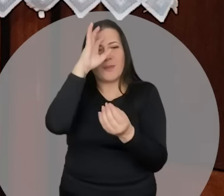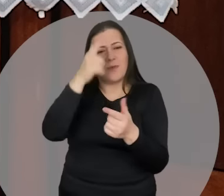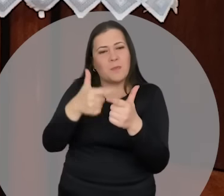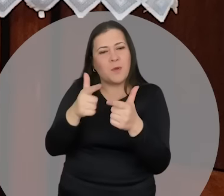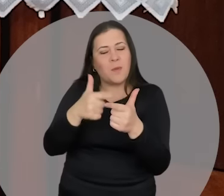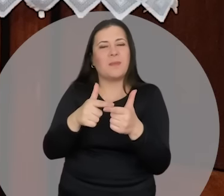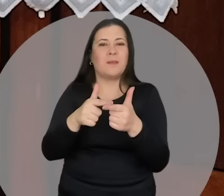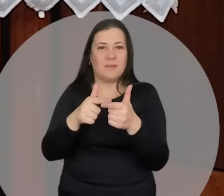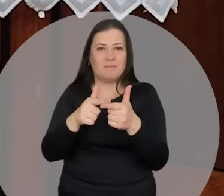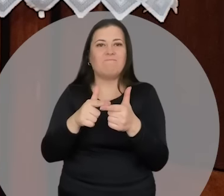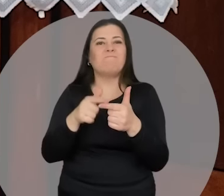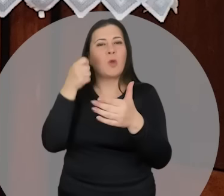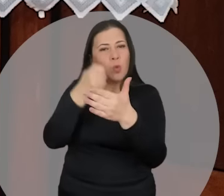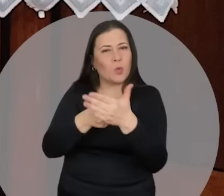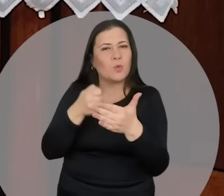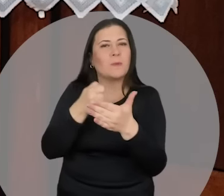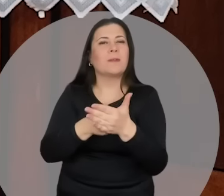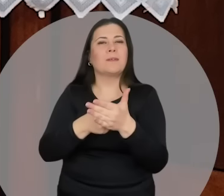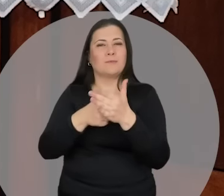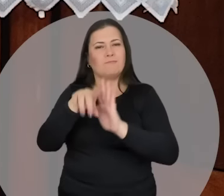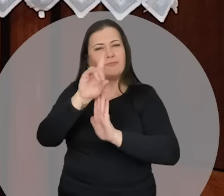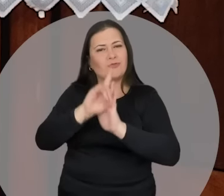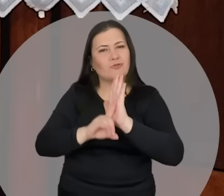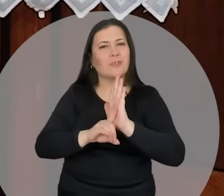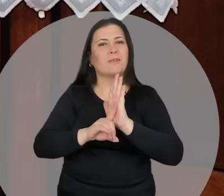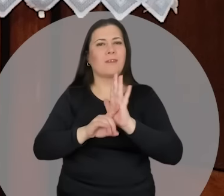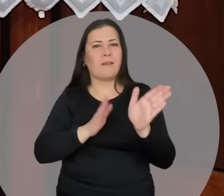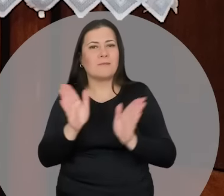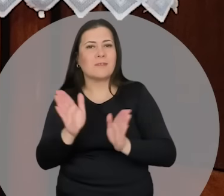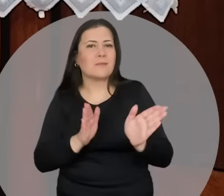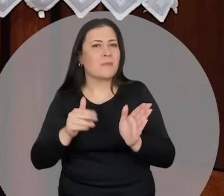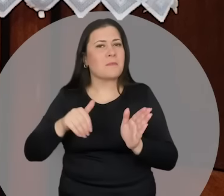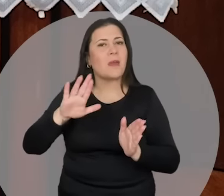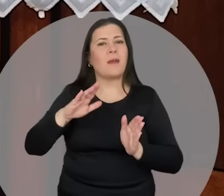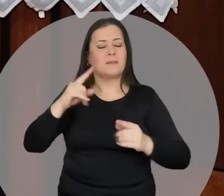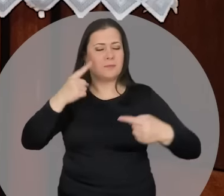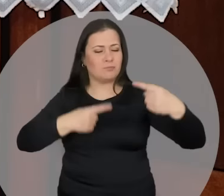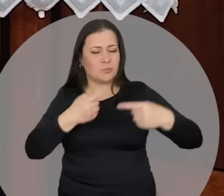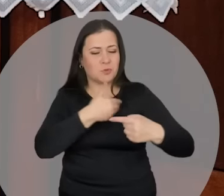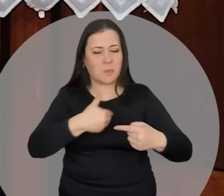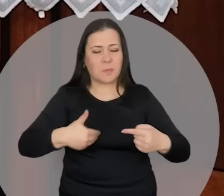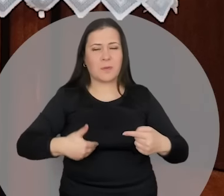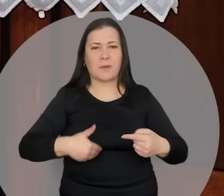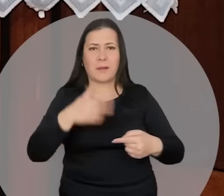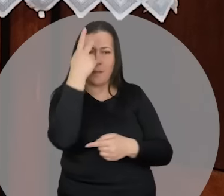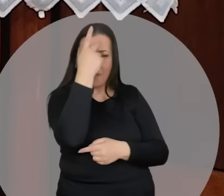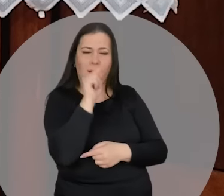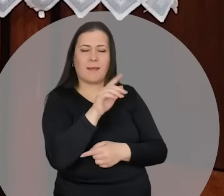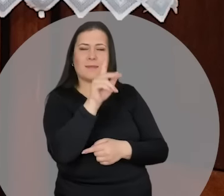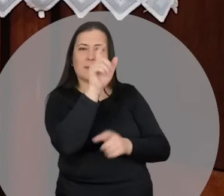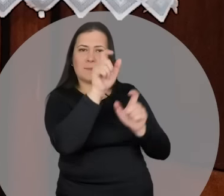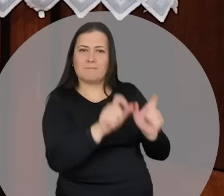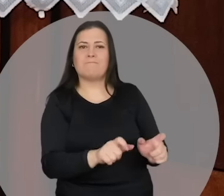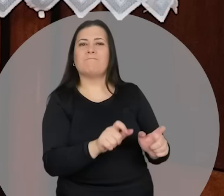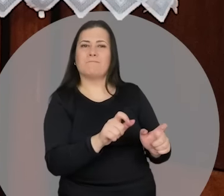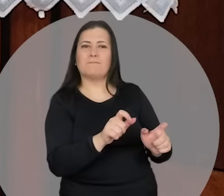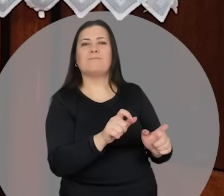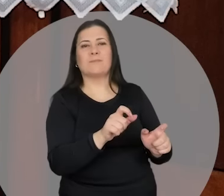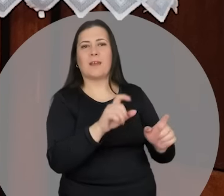lutando por direitos, acessibilidade e políticas públicas para as pessoas com